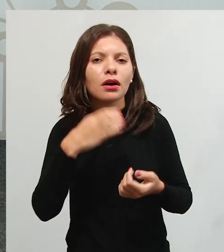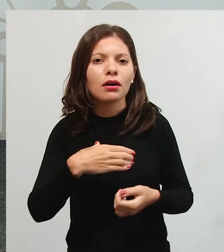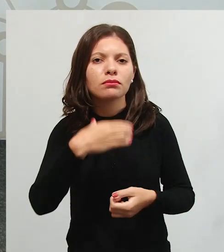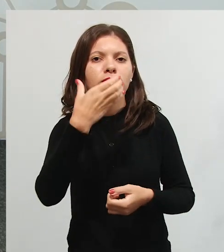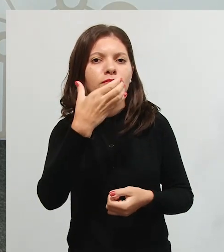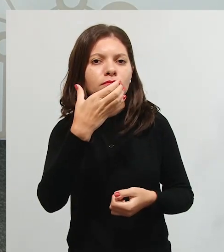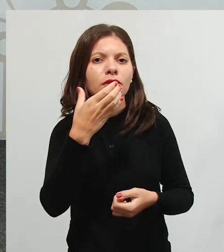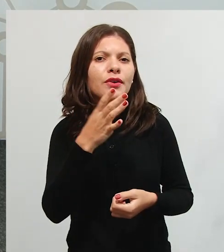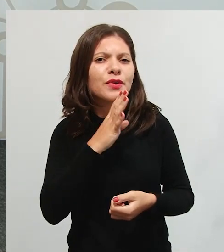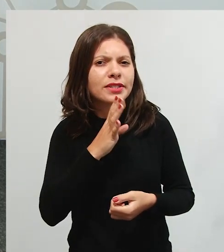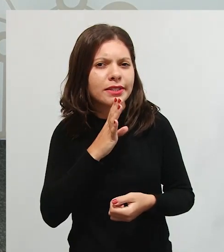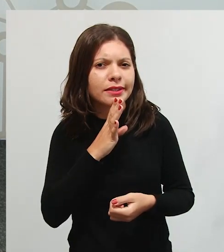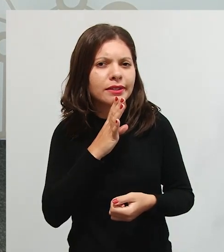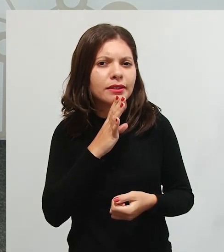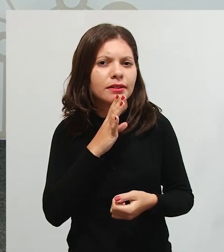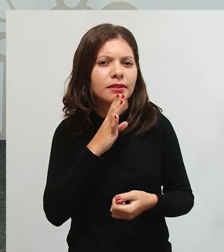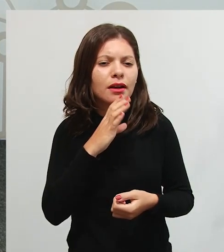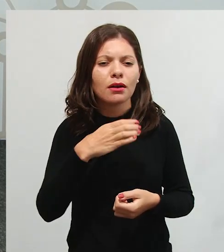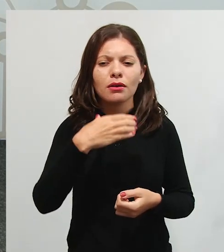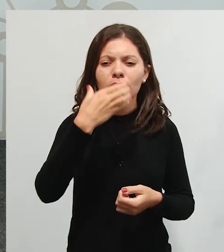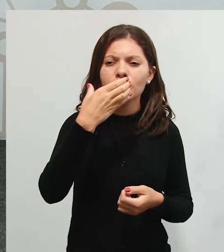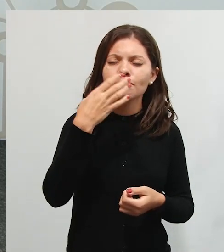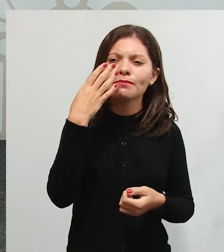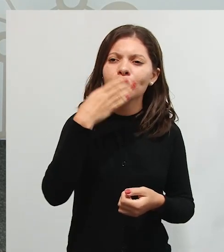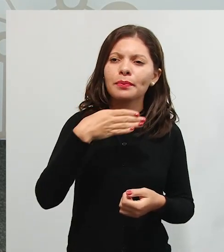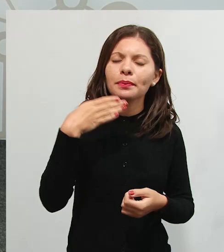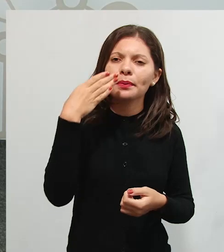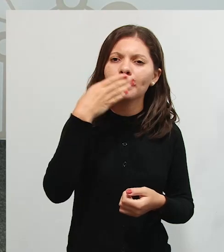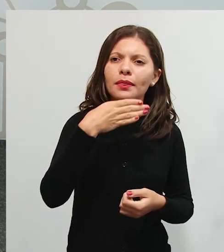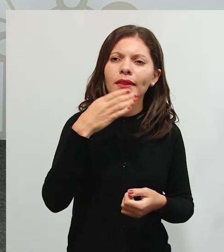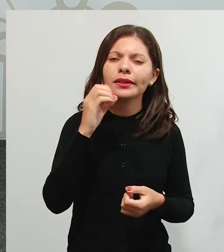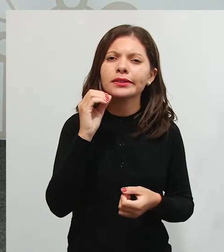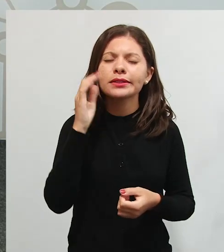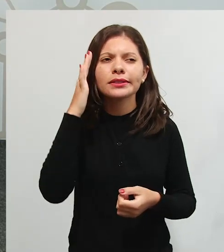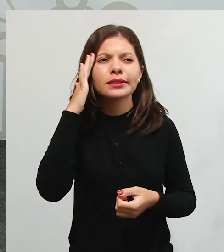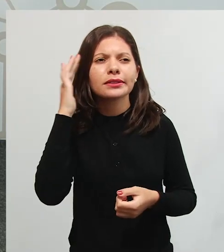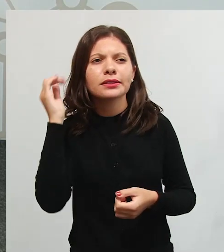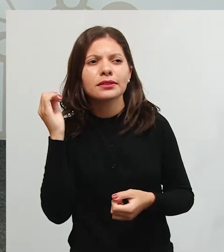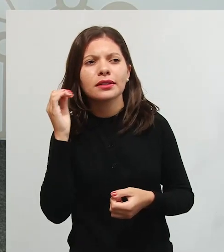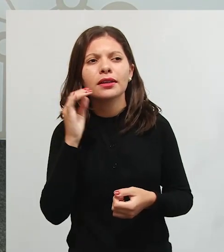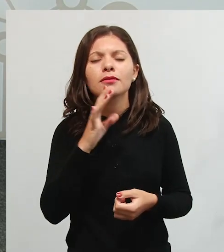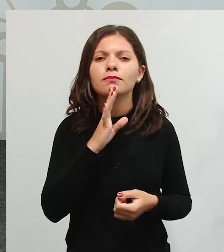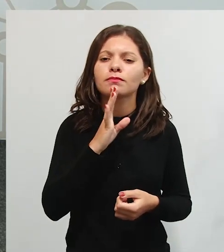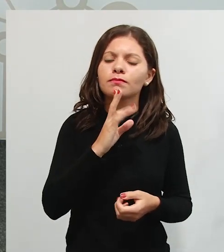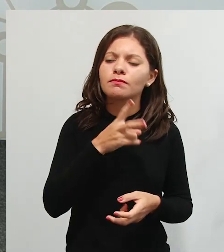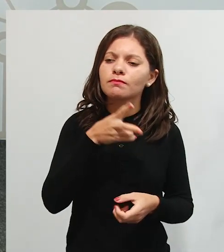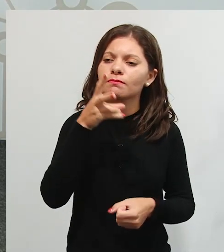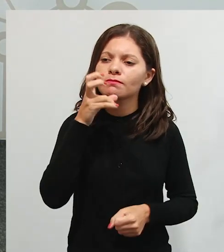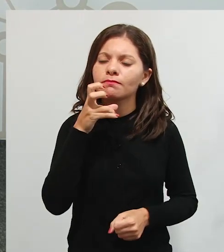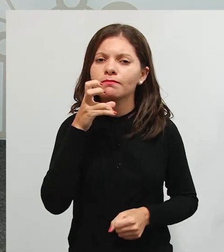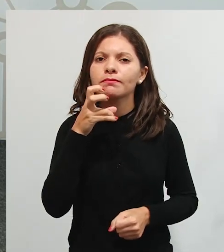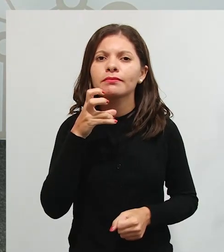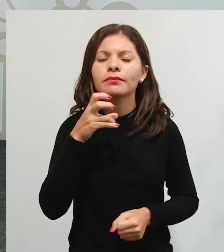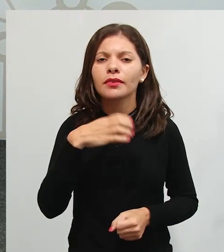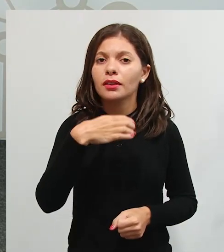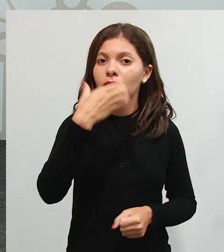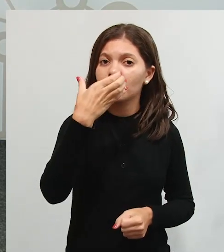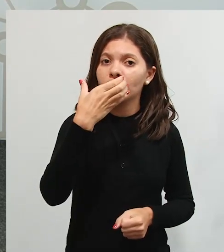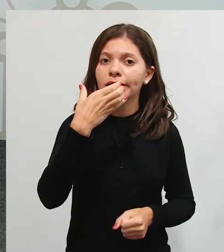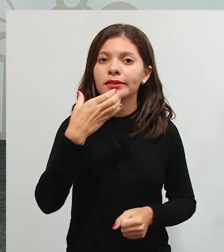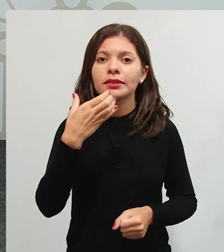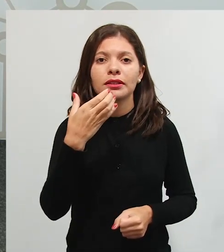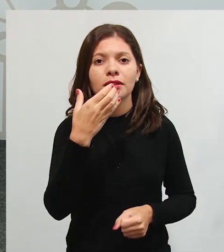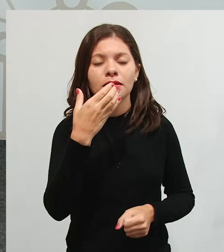não conhecia, aquele sabor, você fica tentando entender aquilo, tentando reconhecer, né? E